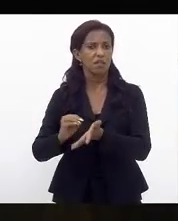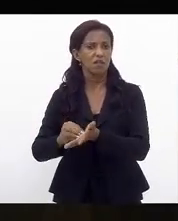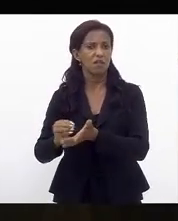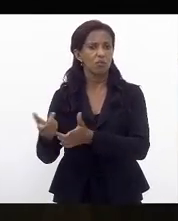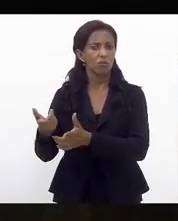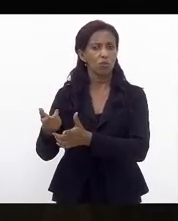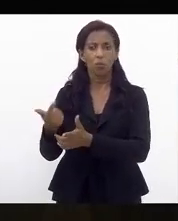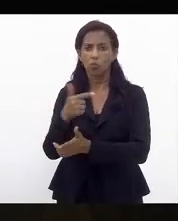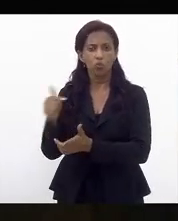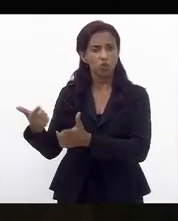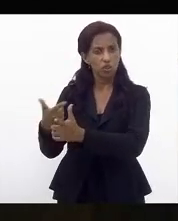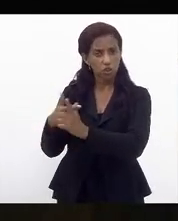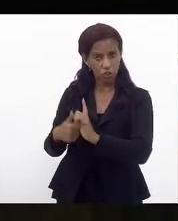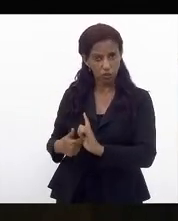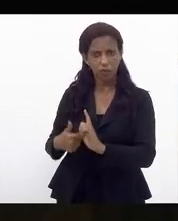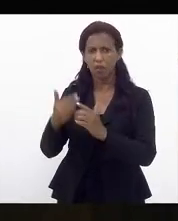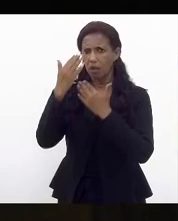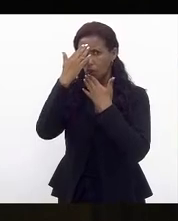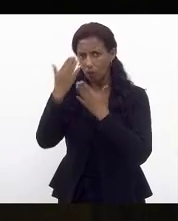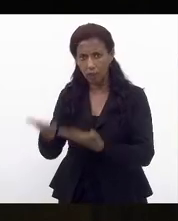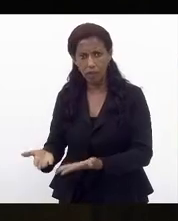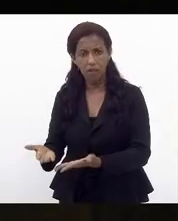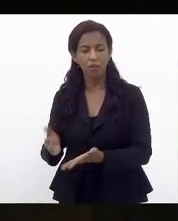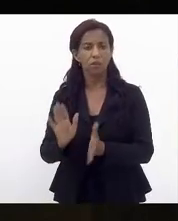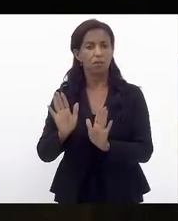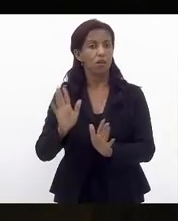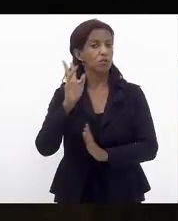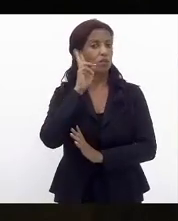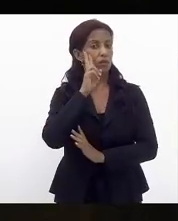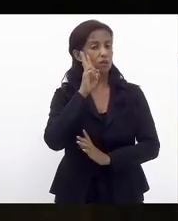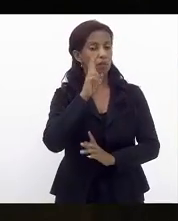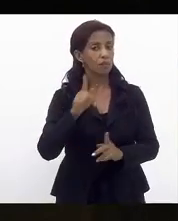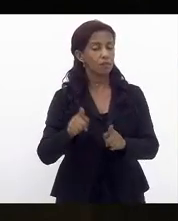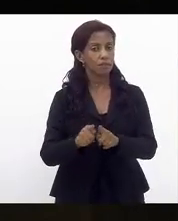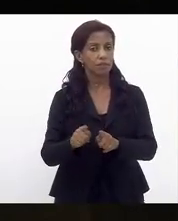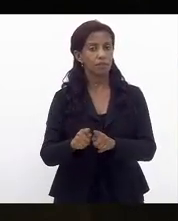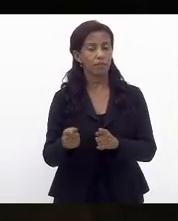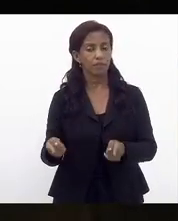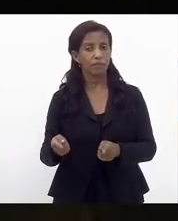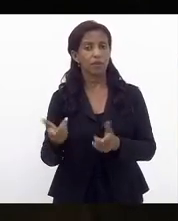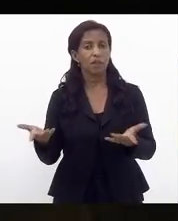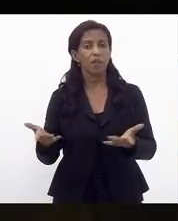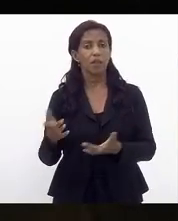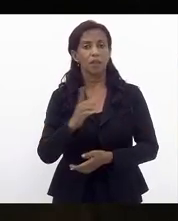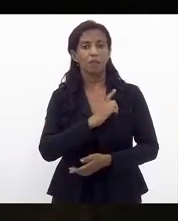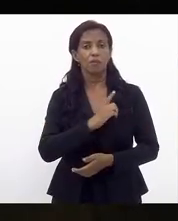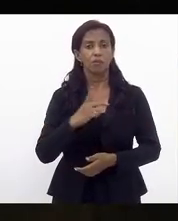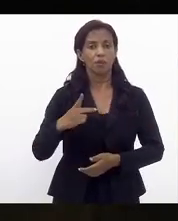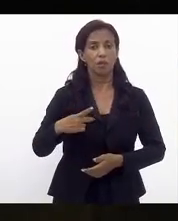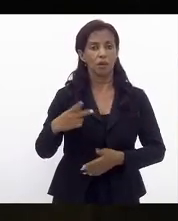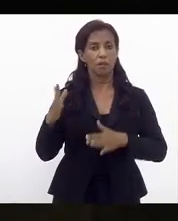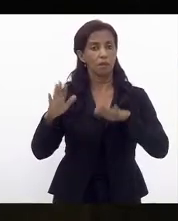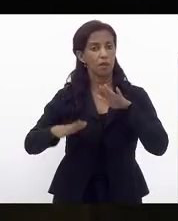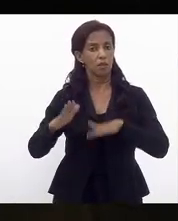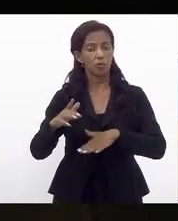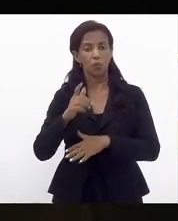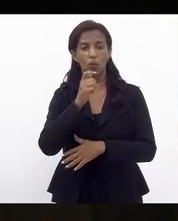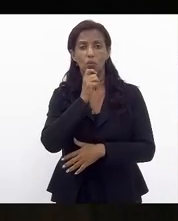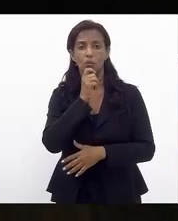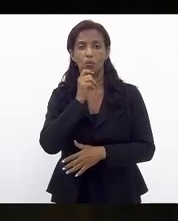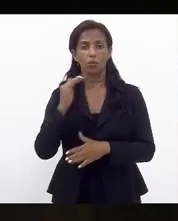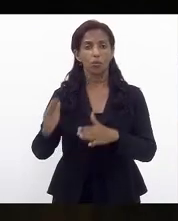fazendo todo o exercício Eu Louvo isso mas quero lembrar que em que Pese a defensoria não ter o seu